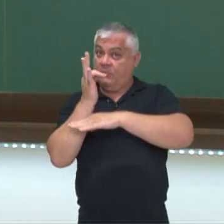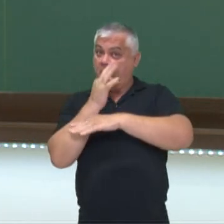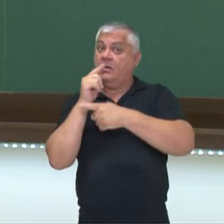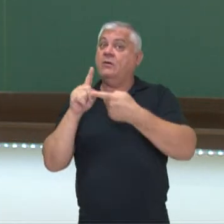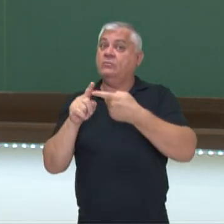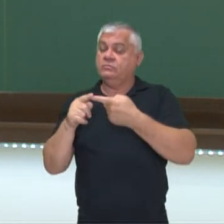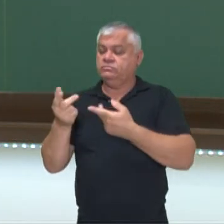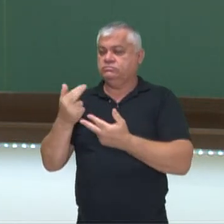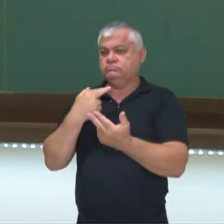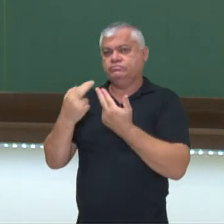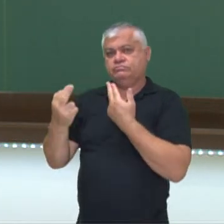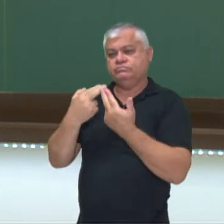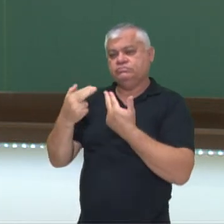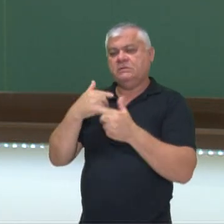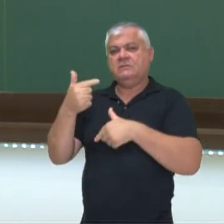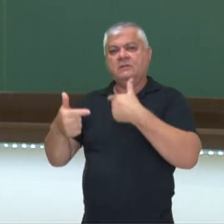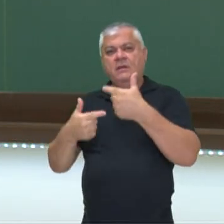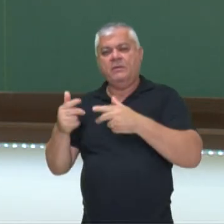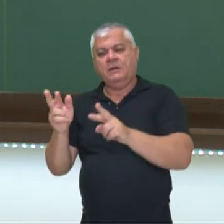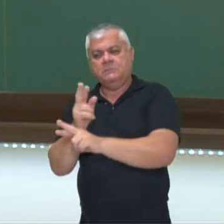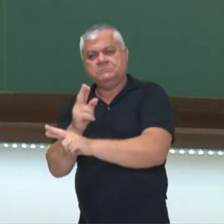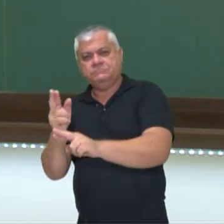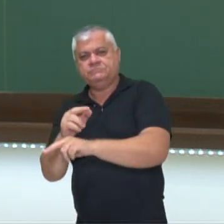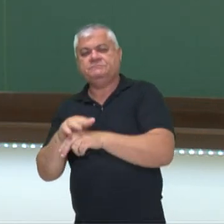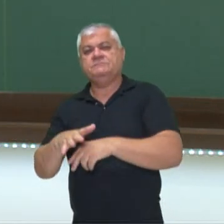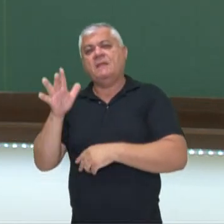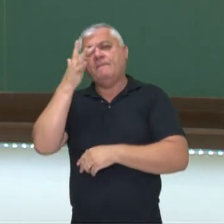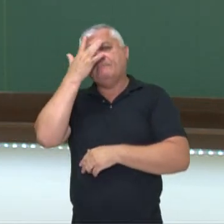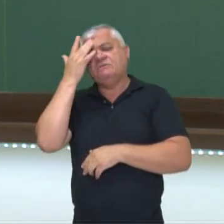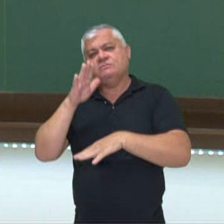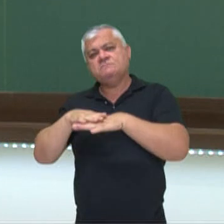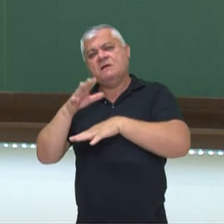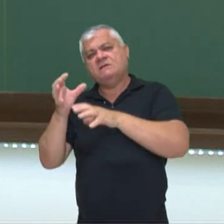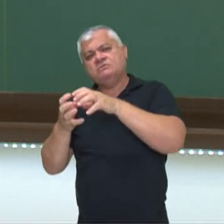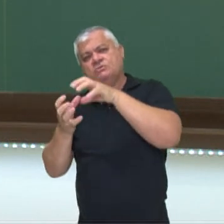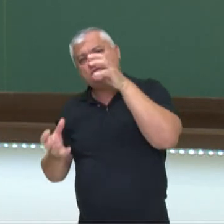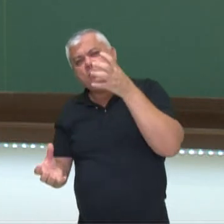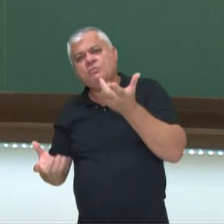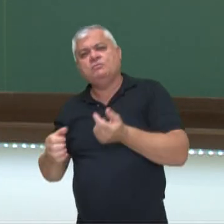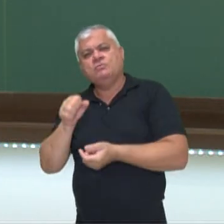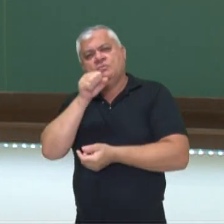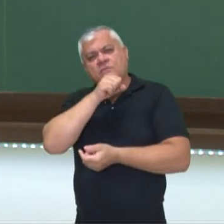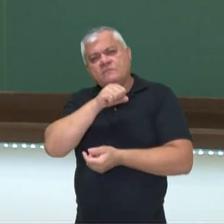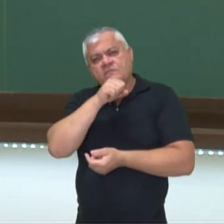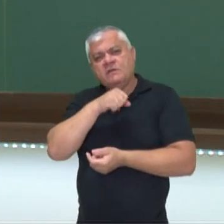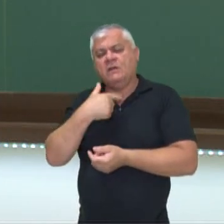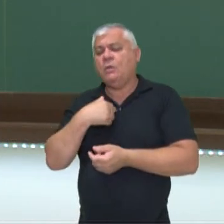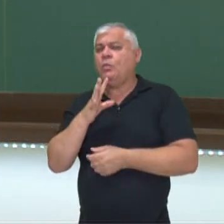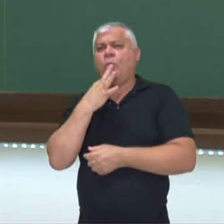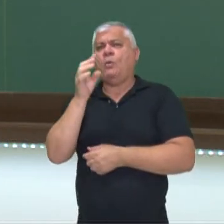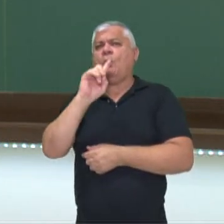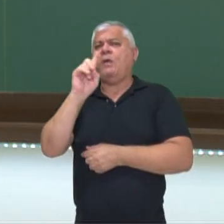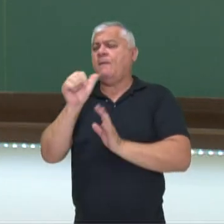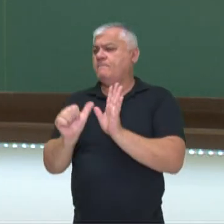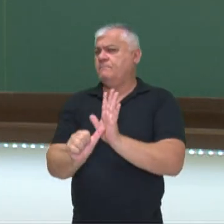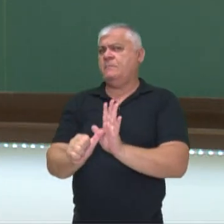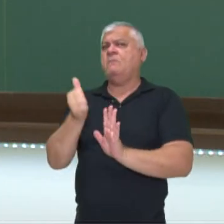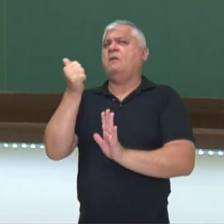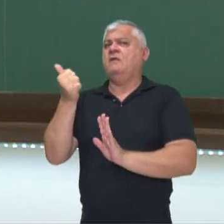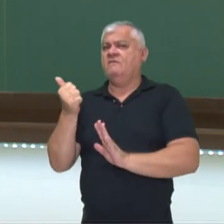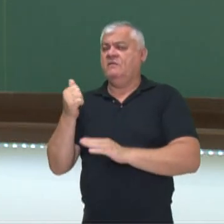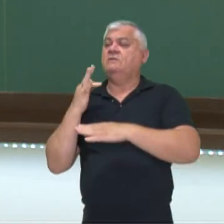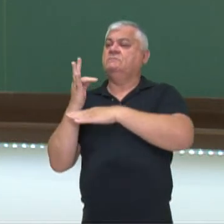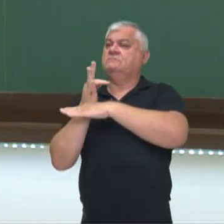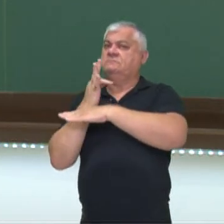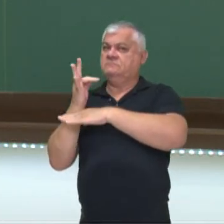as relações profissionais, pessoas maiores seriam pessoas mais velhas ou aquelas pessoas que a gente desconhece, né, que não conhece, portanto, a gente vai